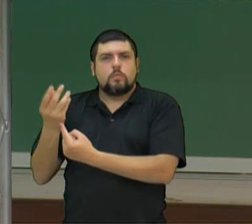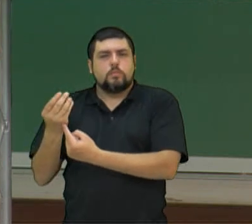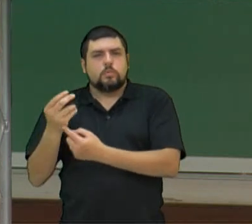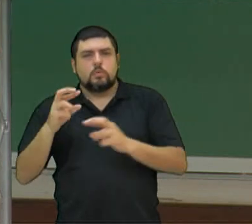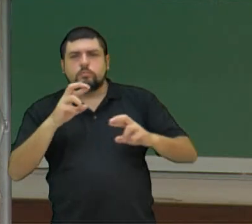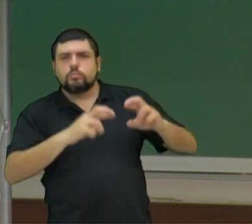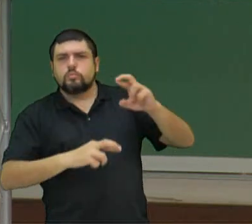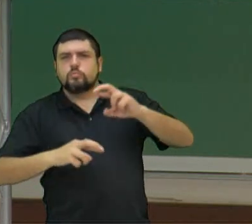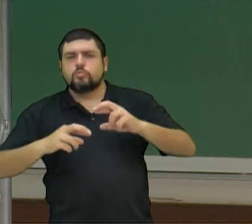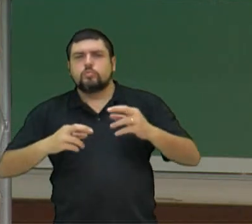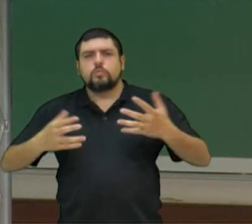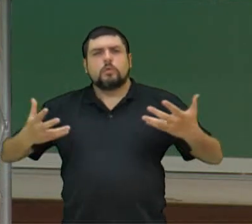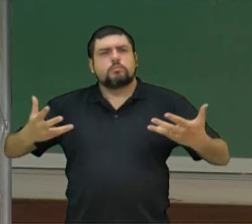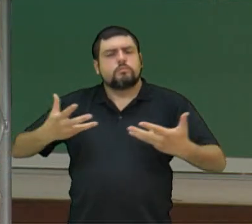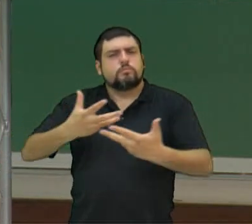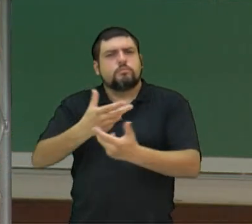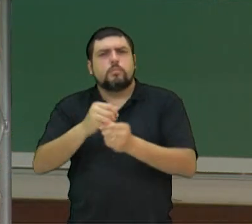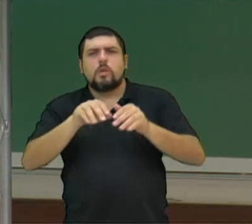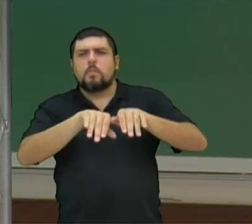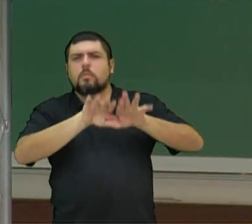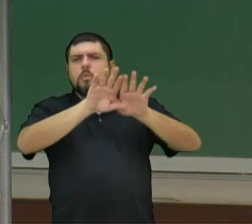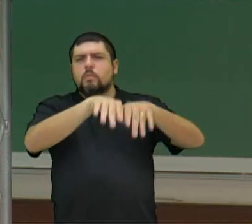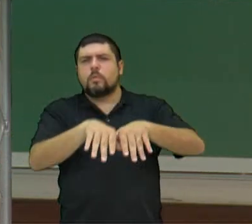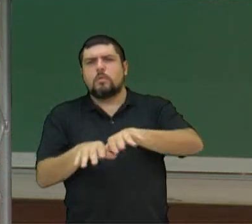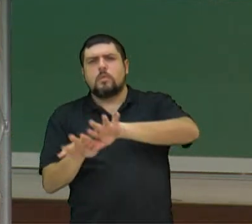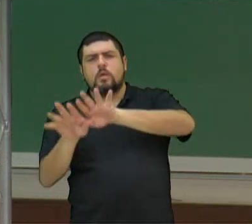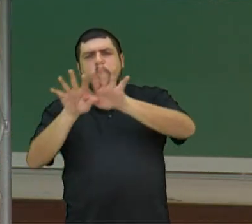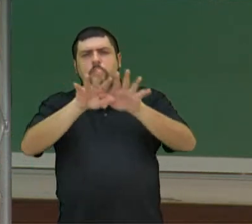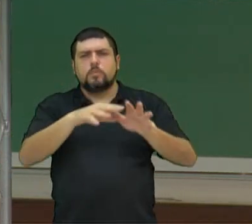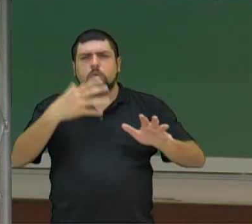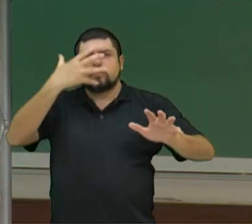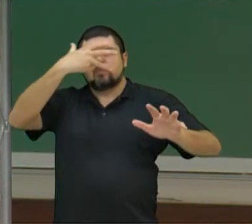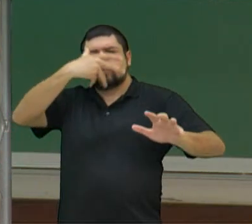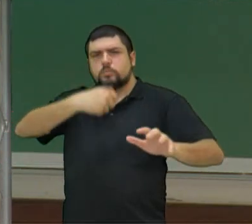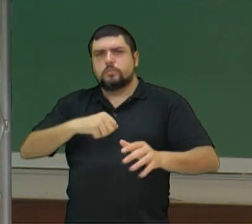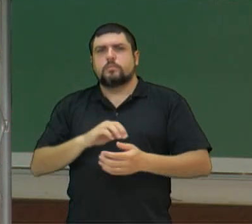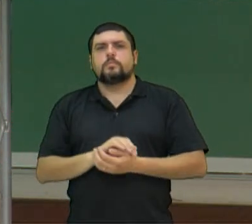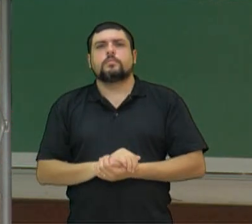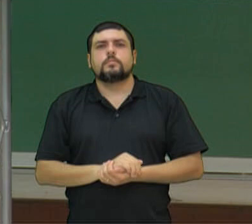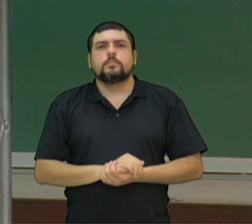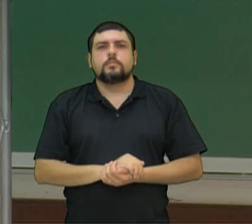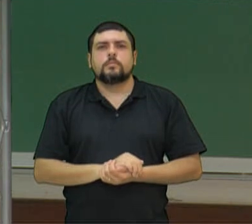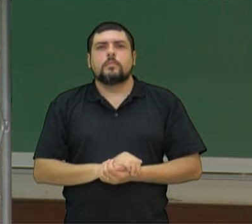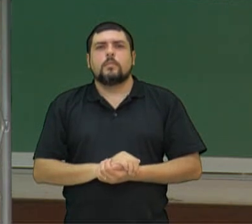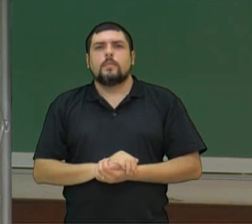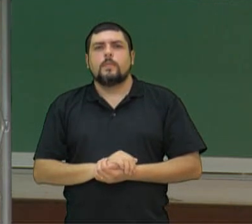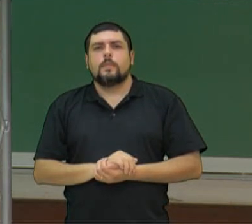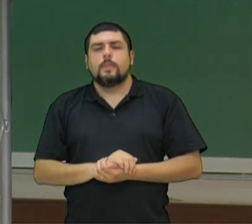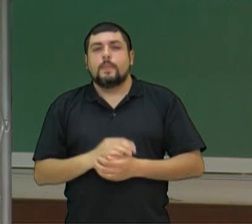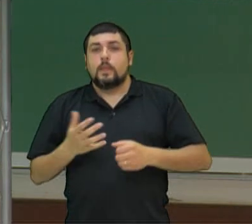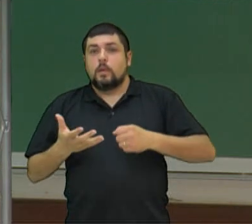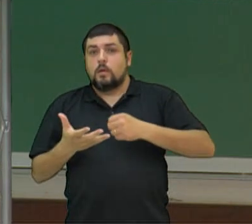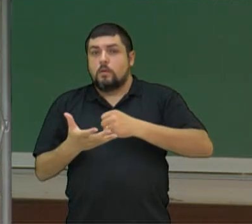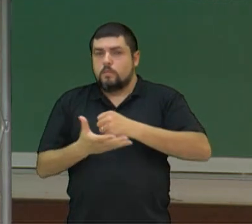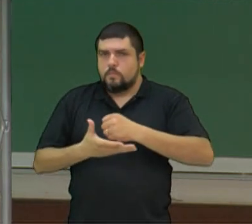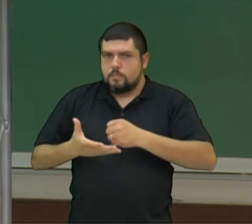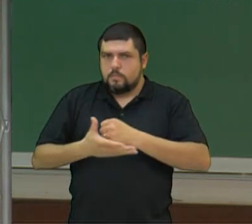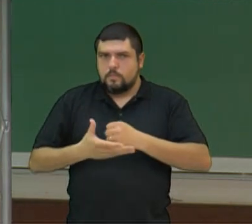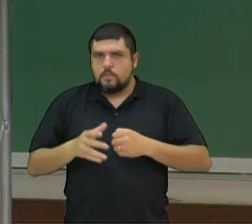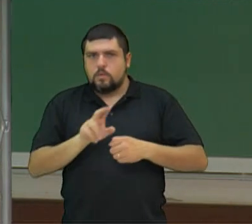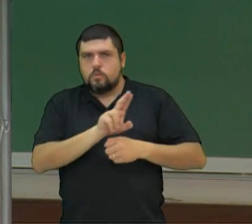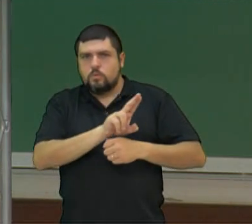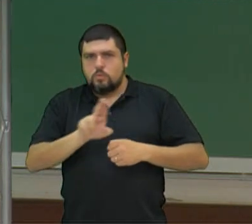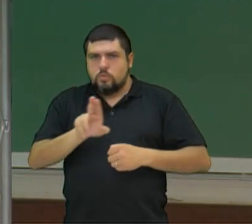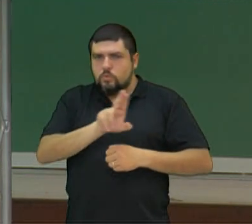de sincronia de movimentos, de beleza de movimentos. Os movimentos básicos, o vertical,